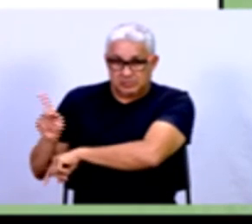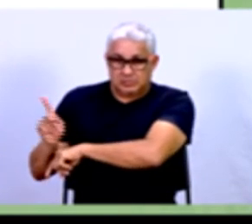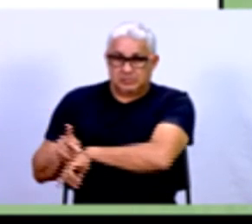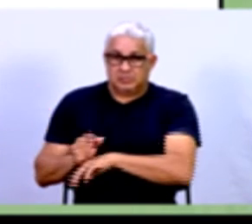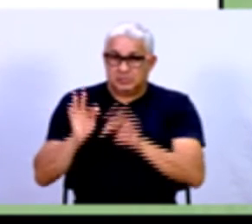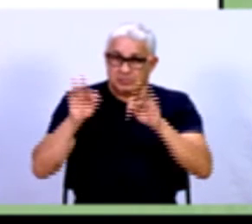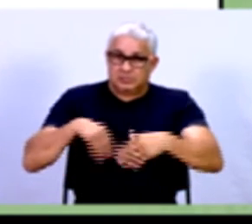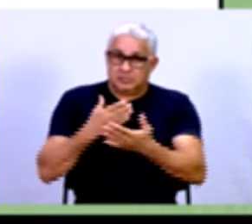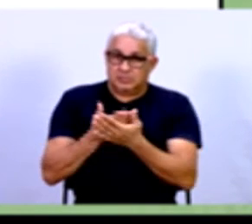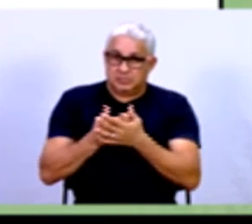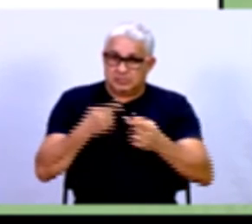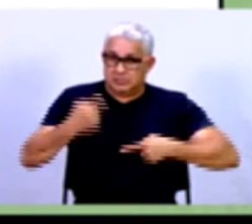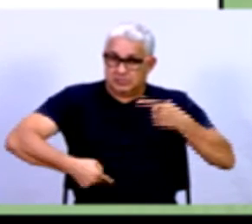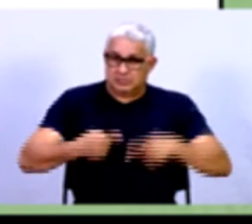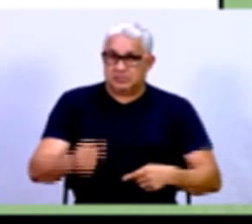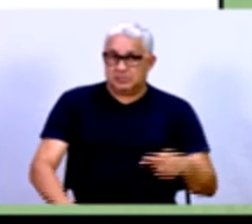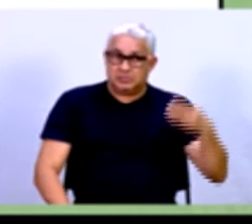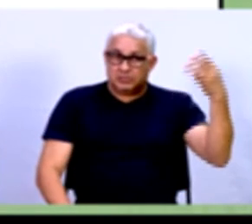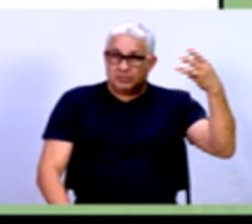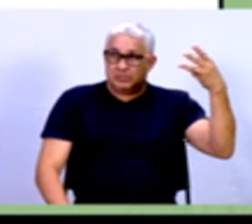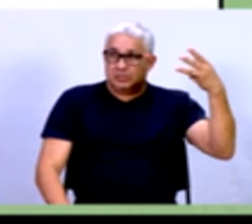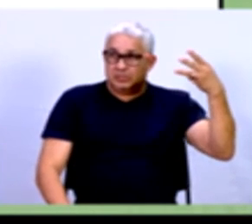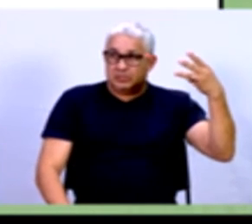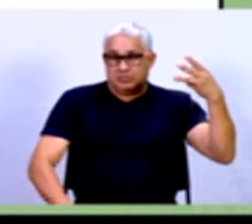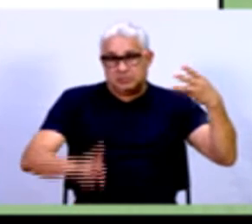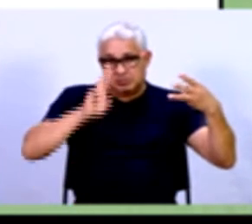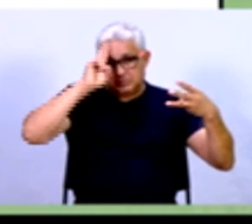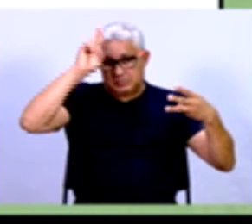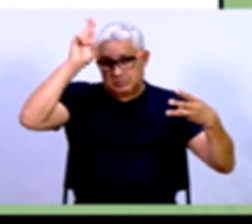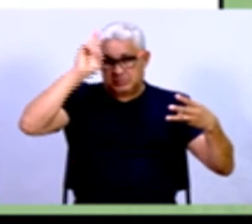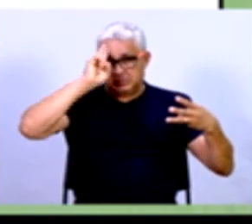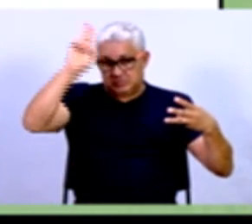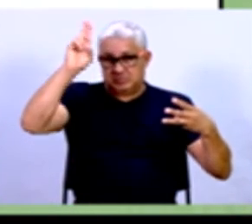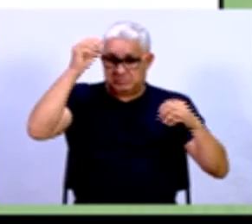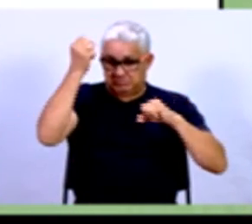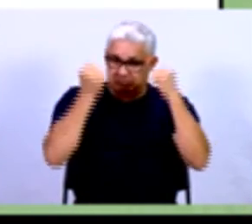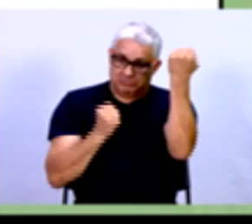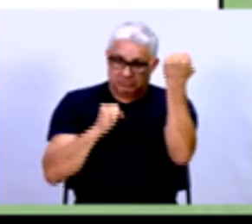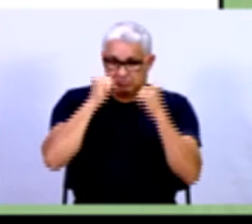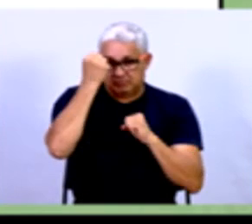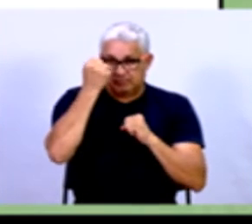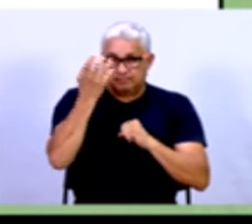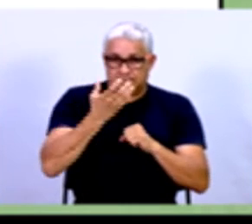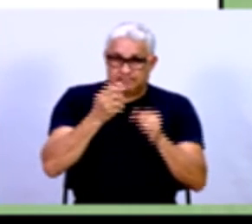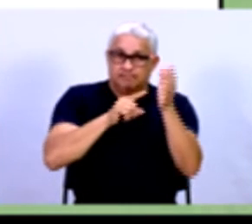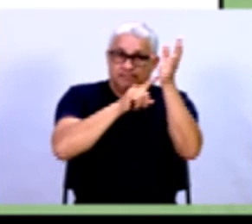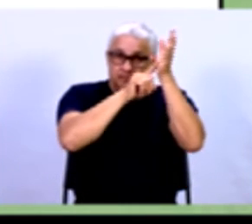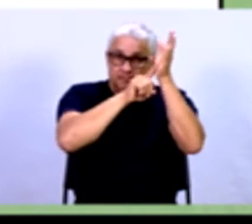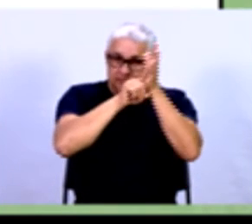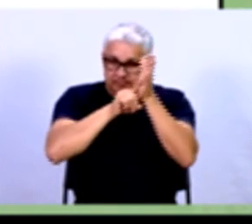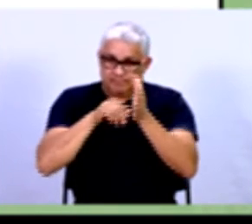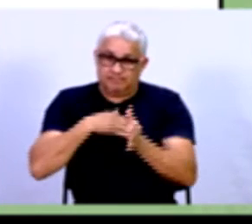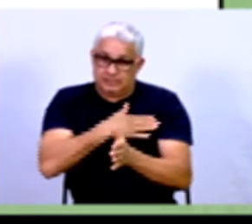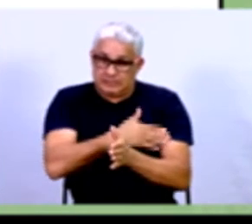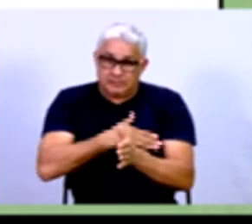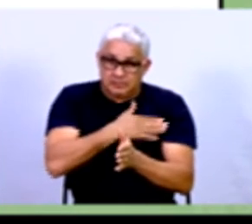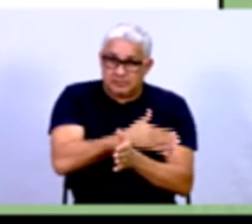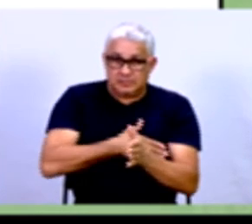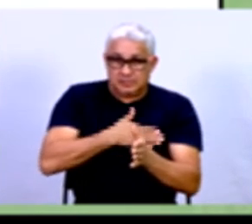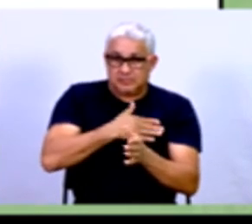tá? Questão 3. O diretor de uma indústria deseja fazer uma pesquisa de satisfação com